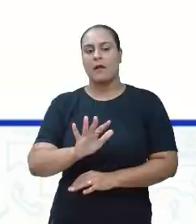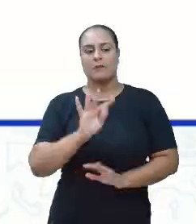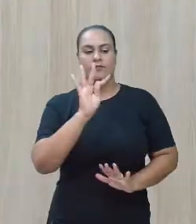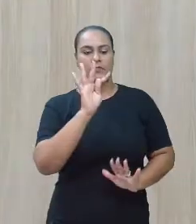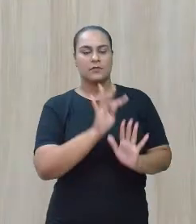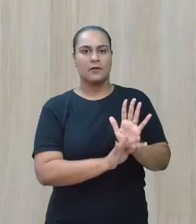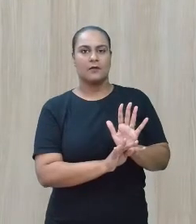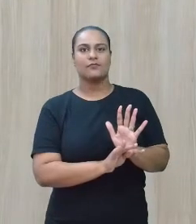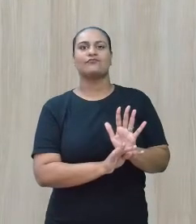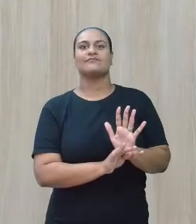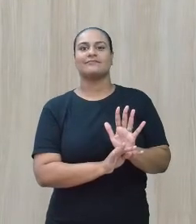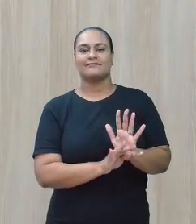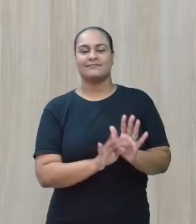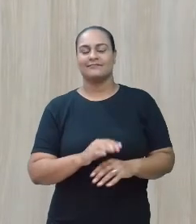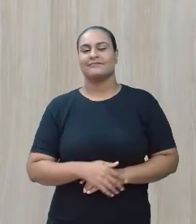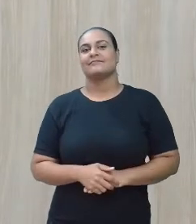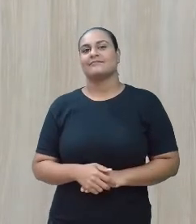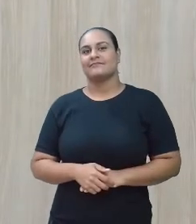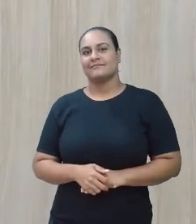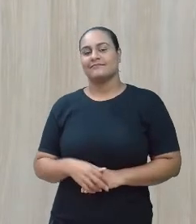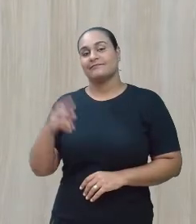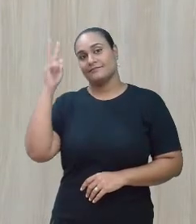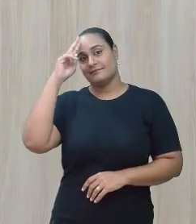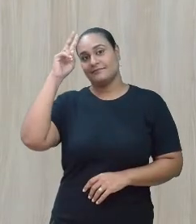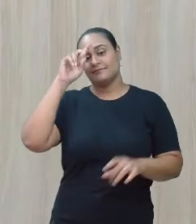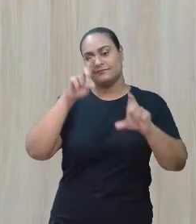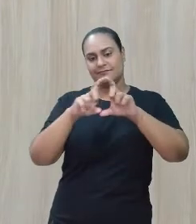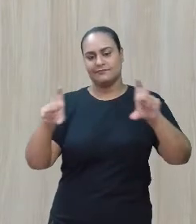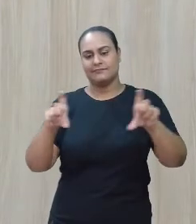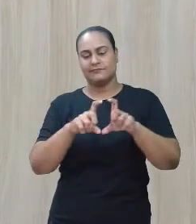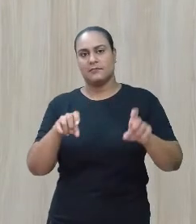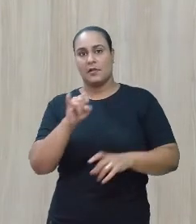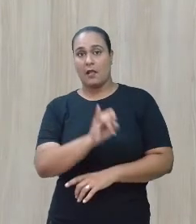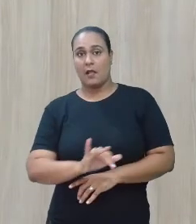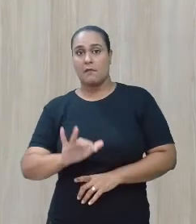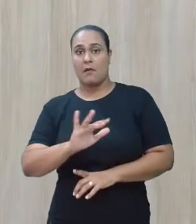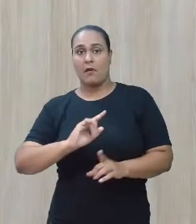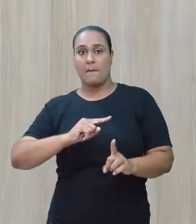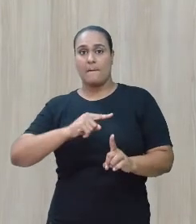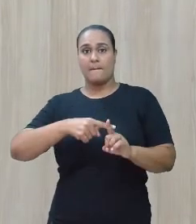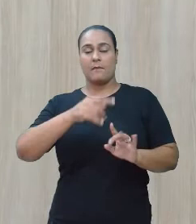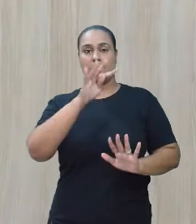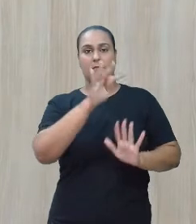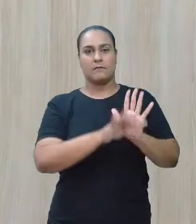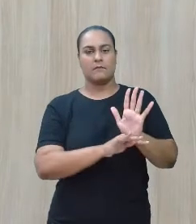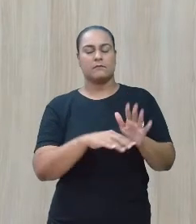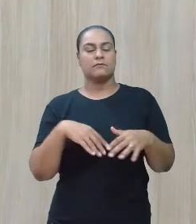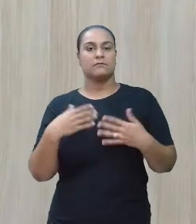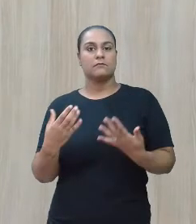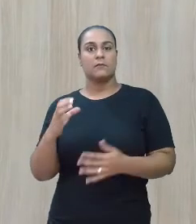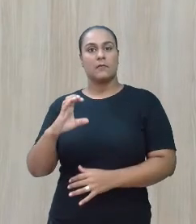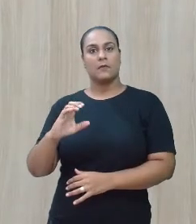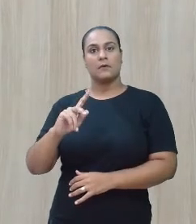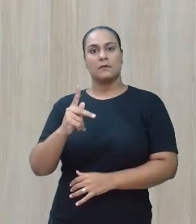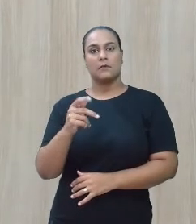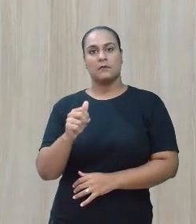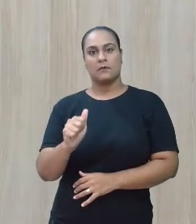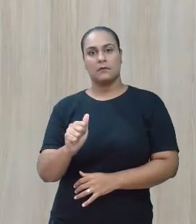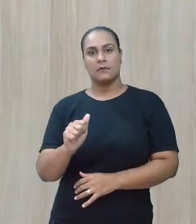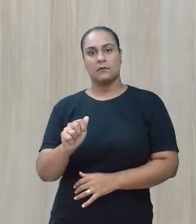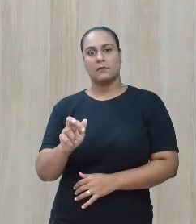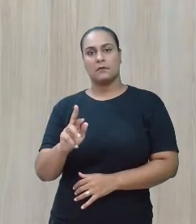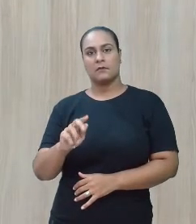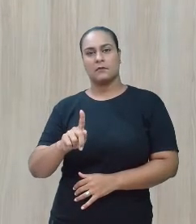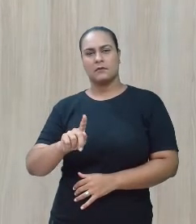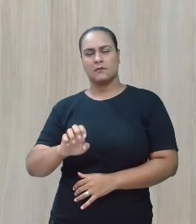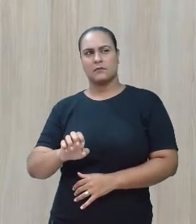textos. Então, a história em quadrinhos, ela tem imagem e tem texto. E a charge? Será que tem imagem